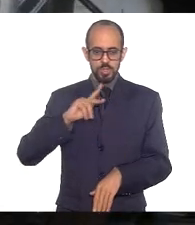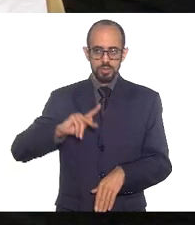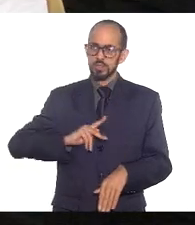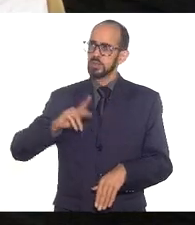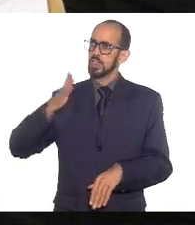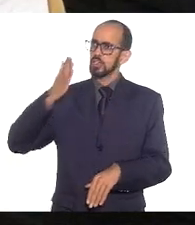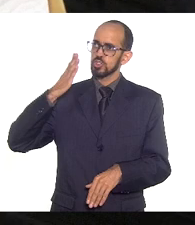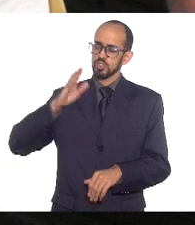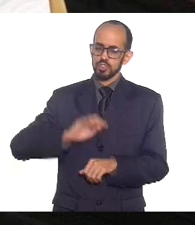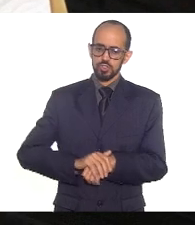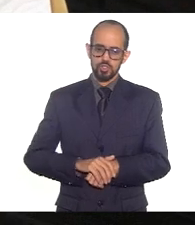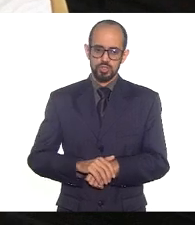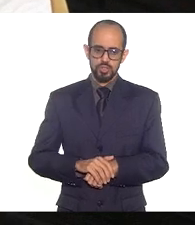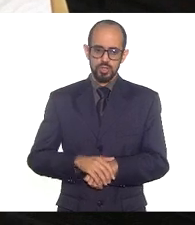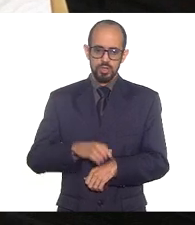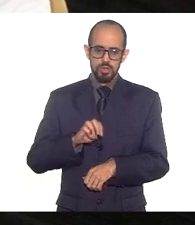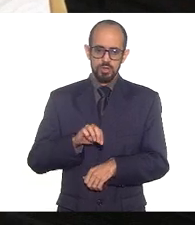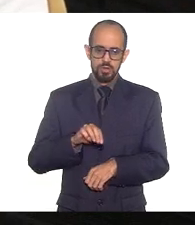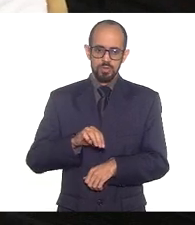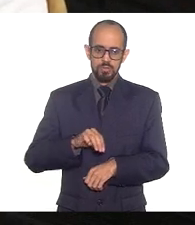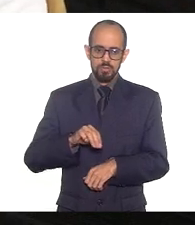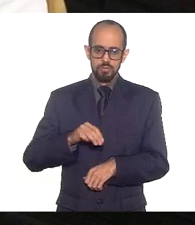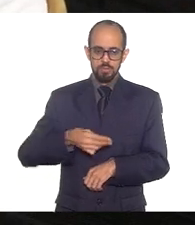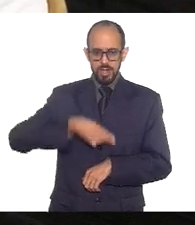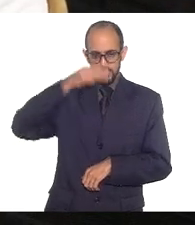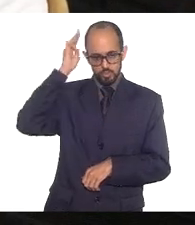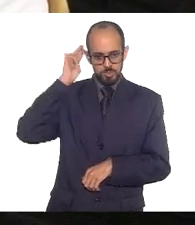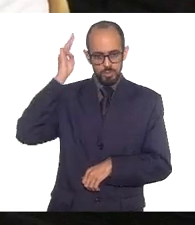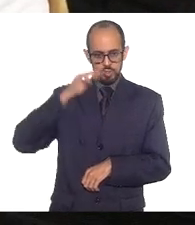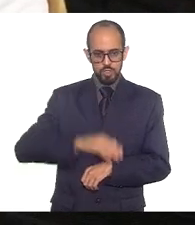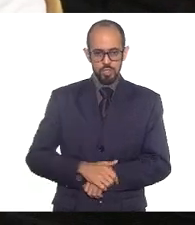seu presidente Márcio Pacheco